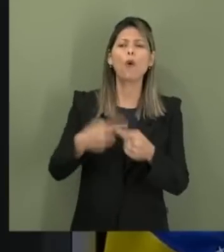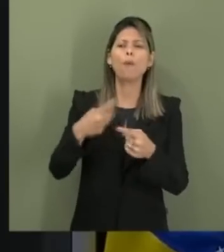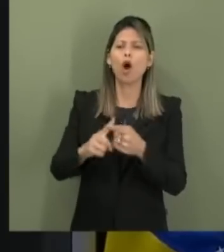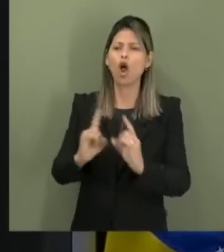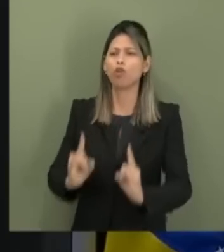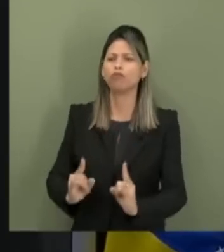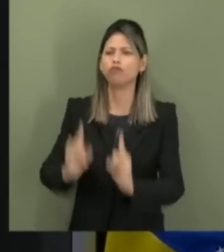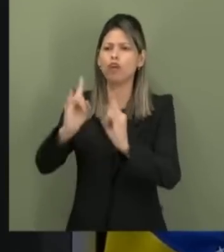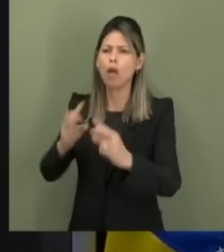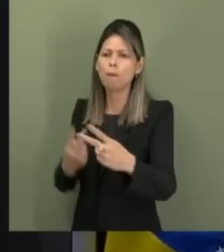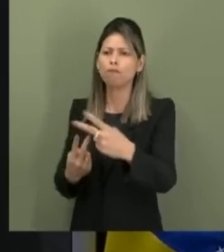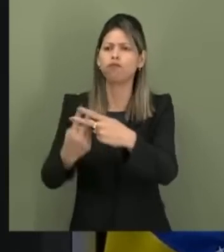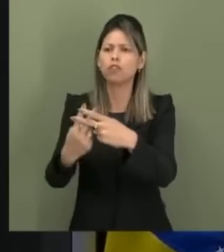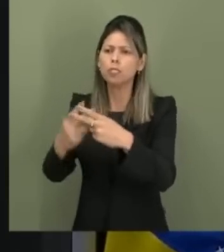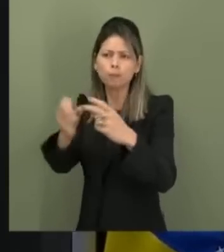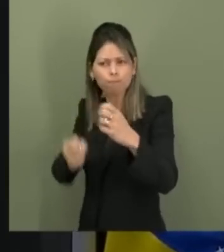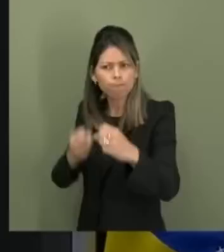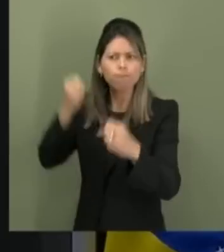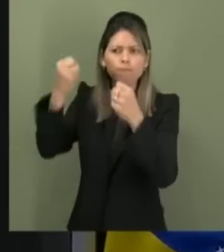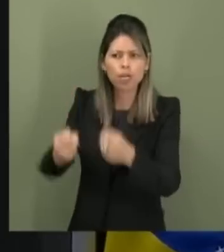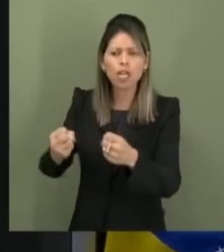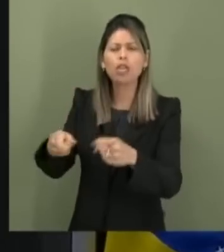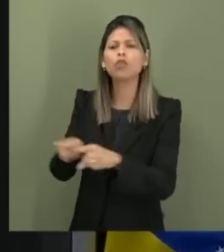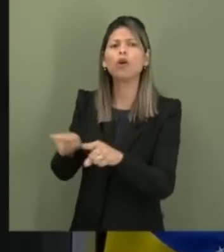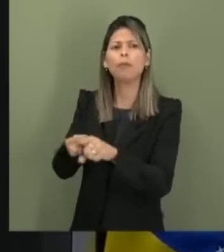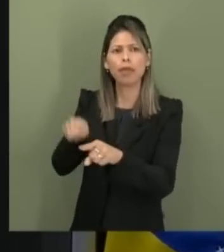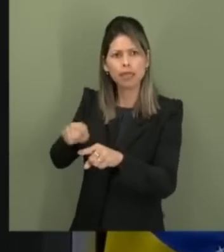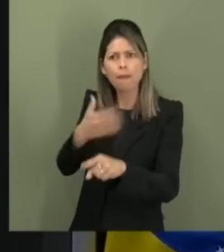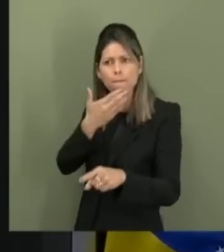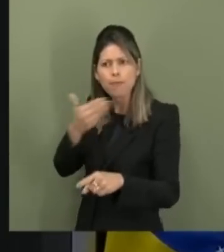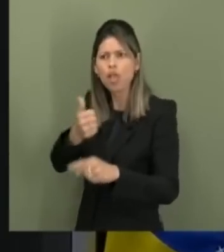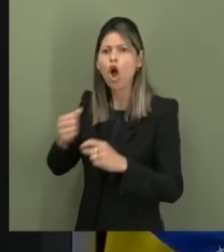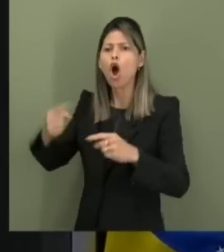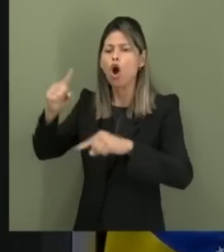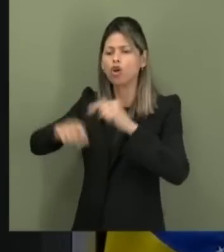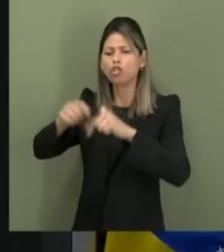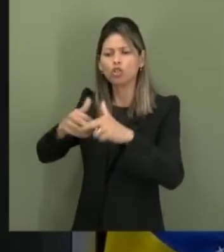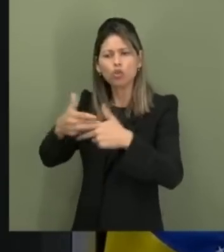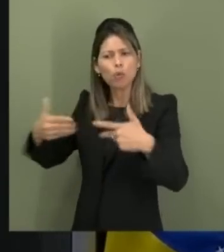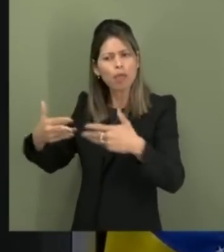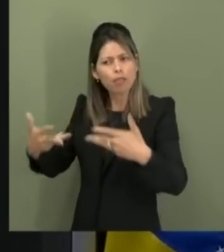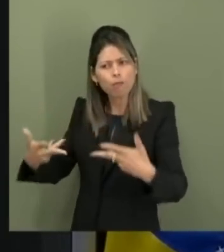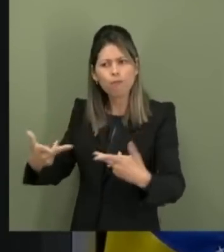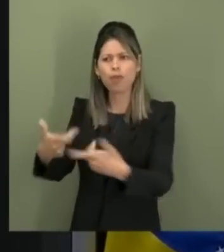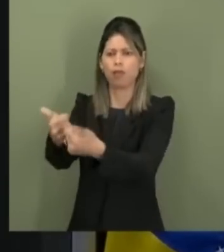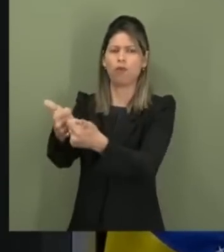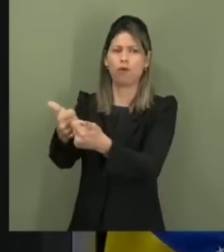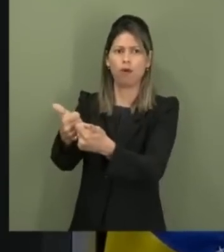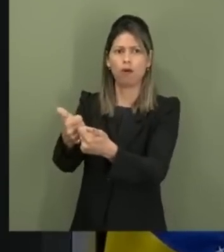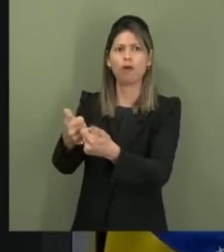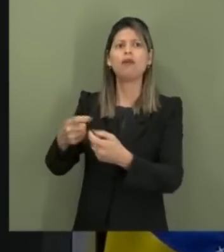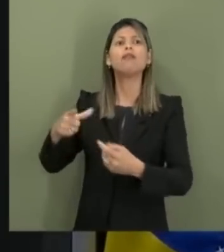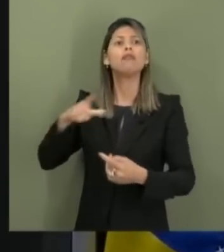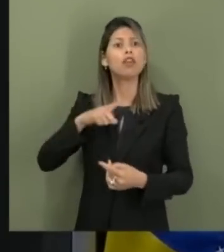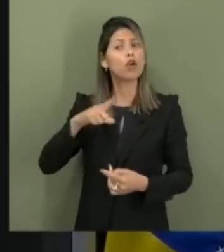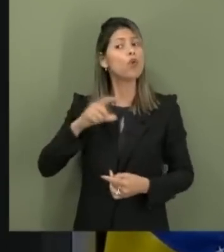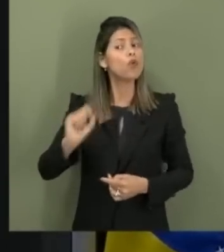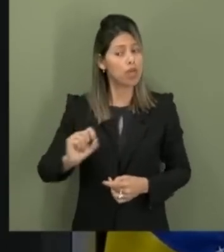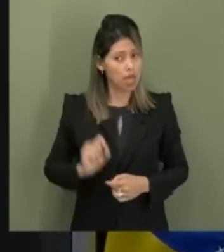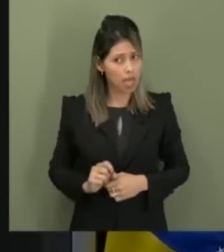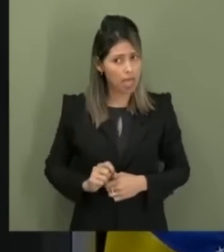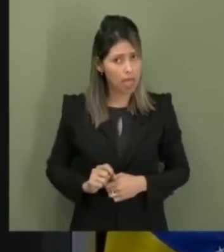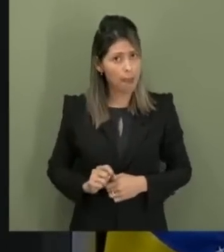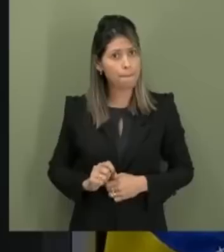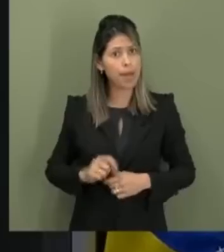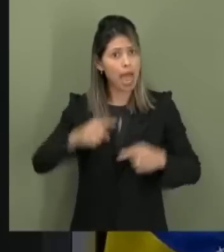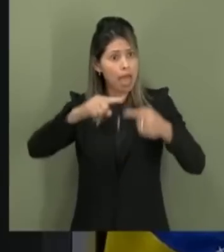máxima, que hoje é o melhor instrumento, o instrumento mais eficaz que nós temos para